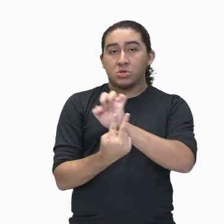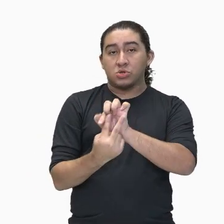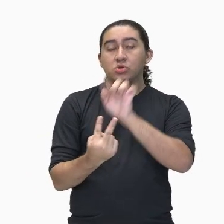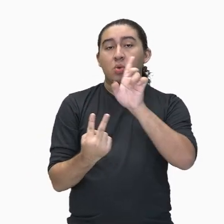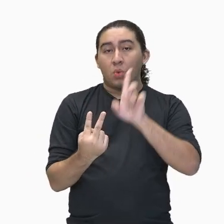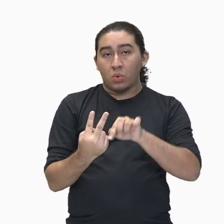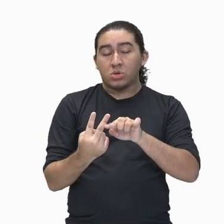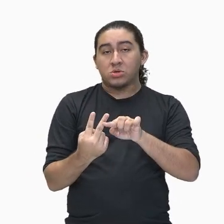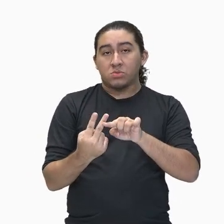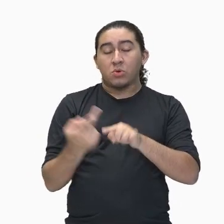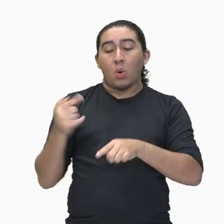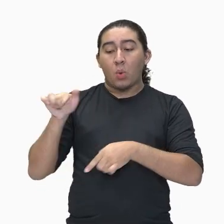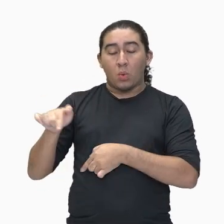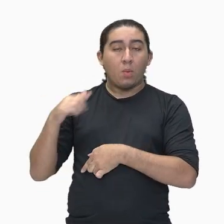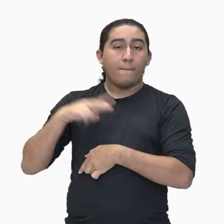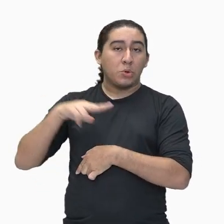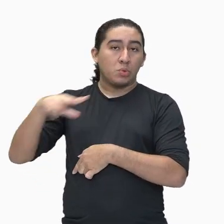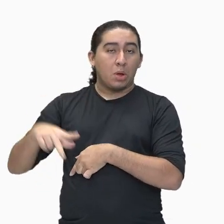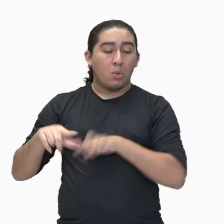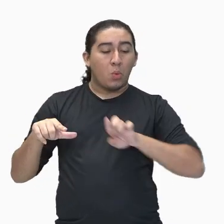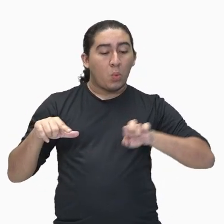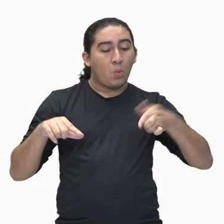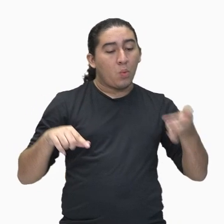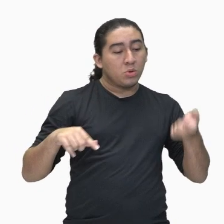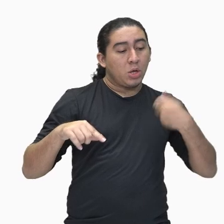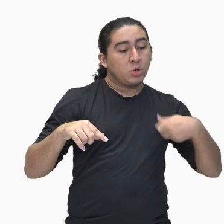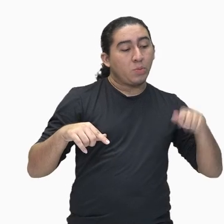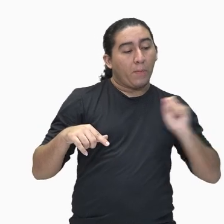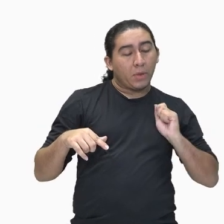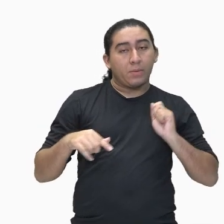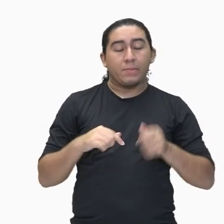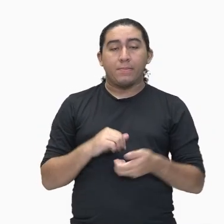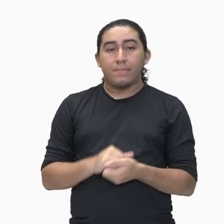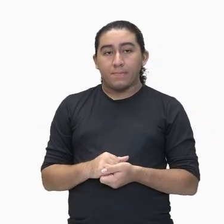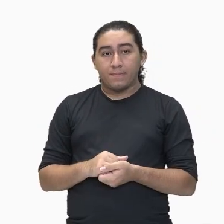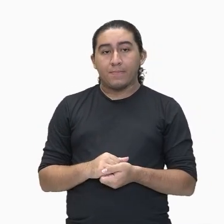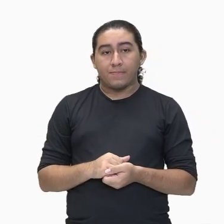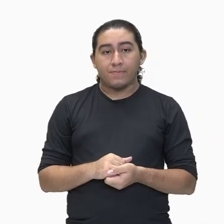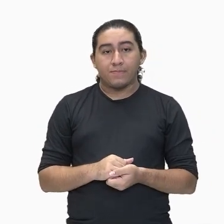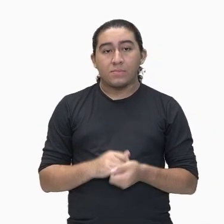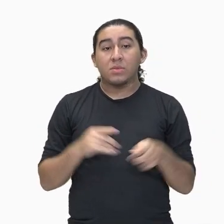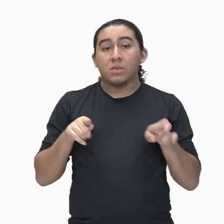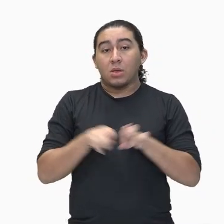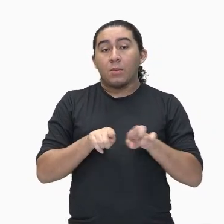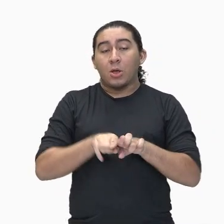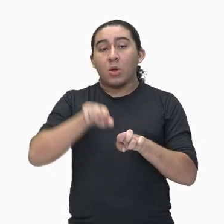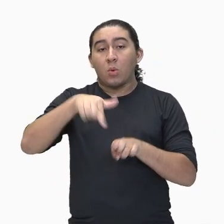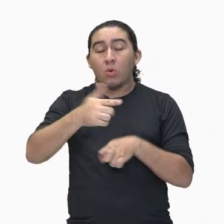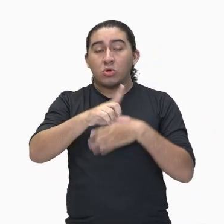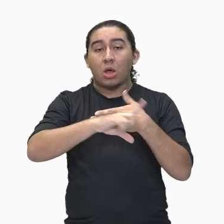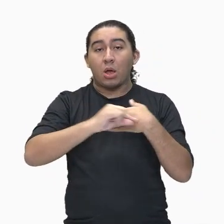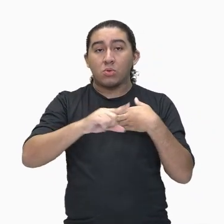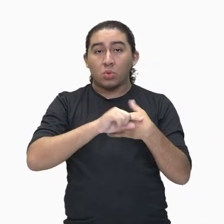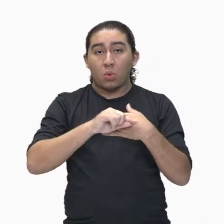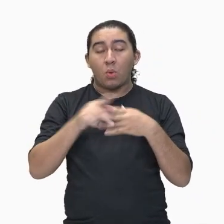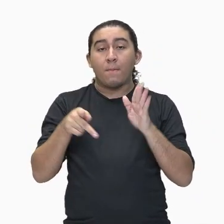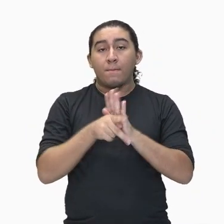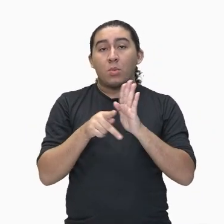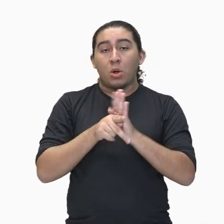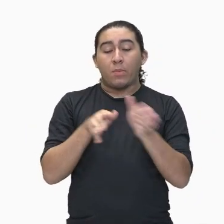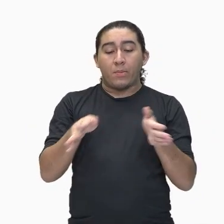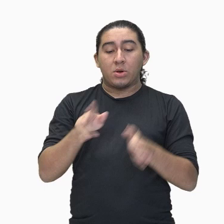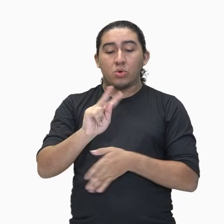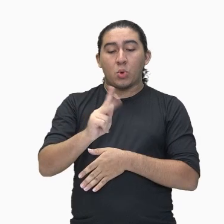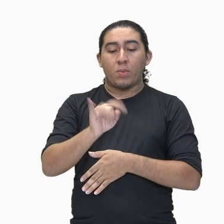na Espanha, Miguel de Cervantes. Destacam-se também os escritores humanistas